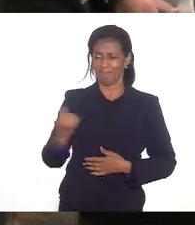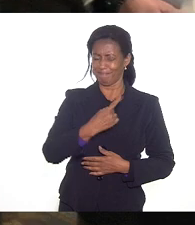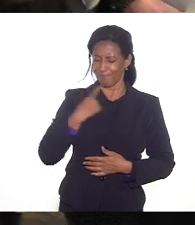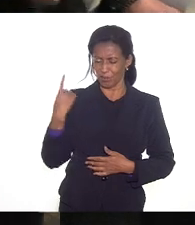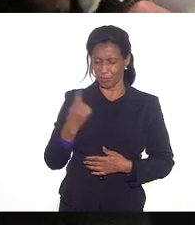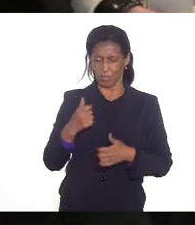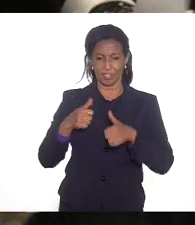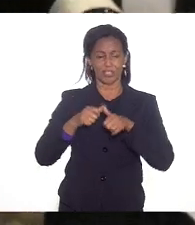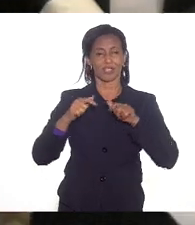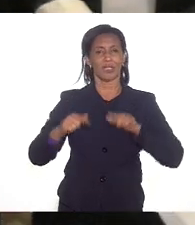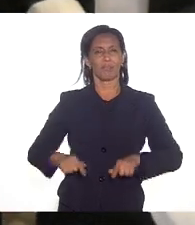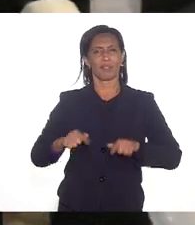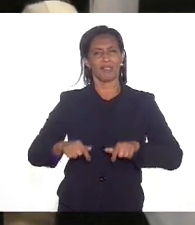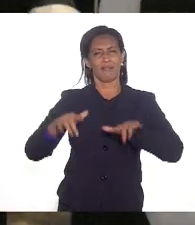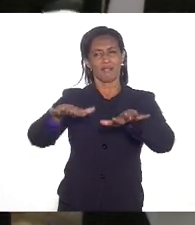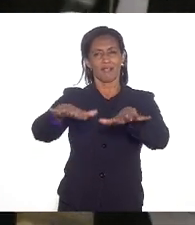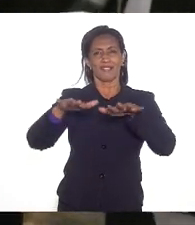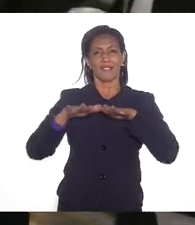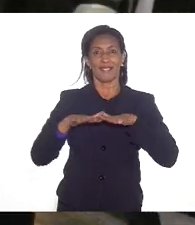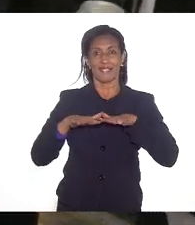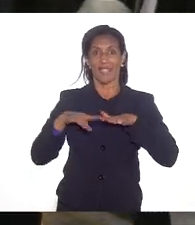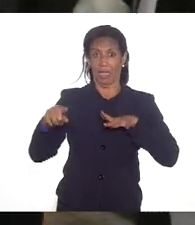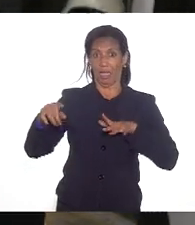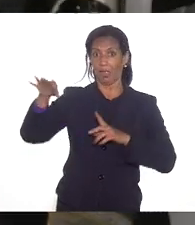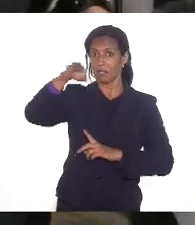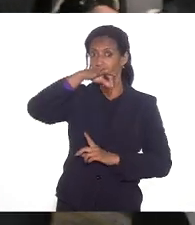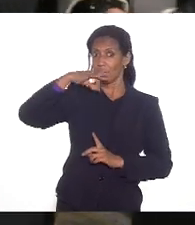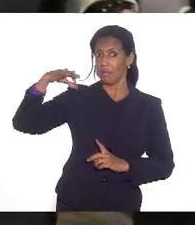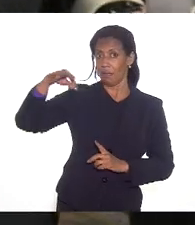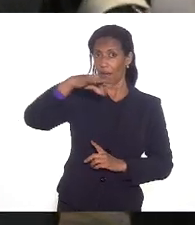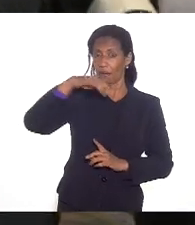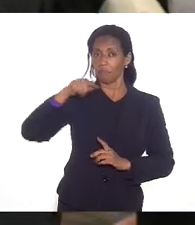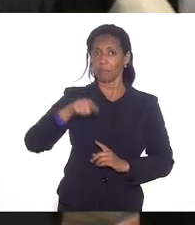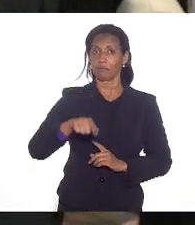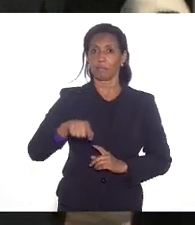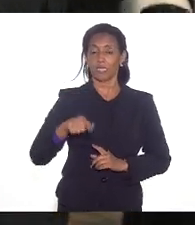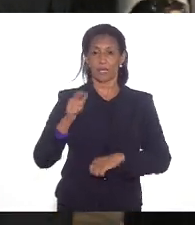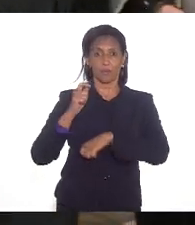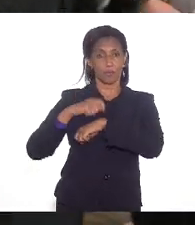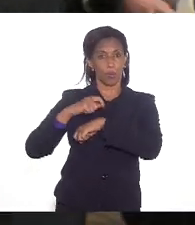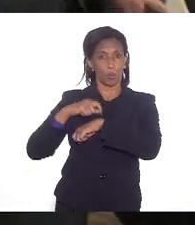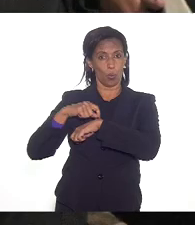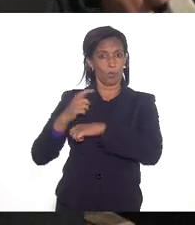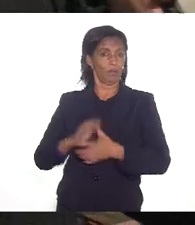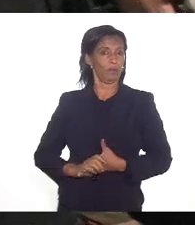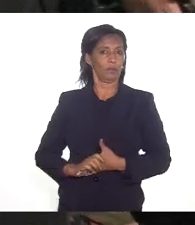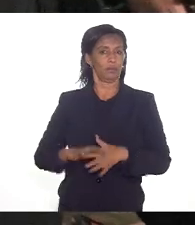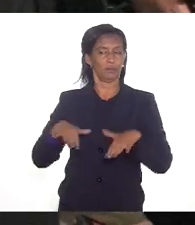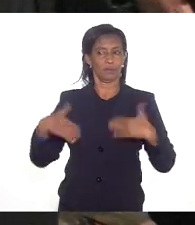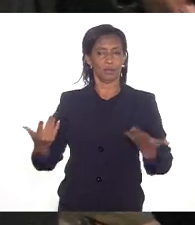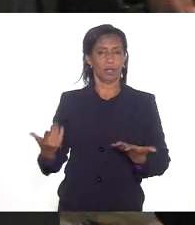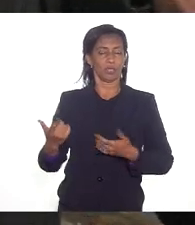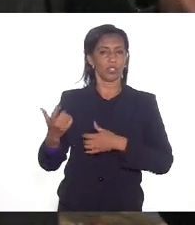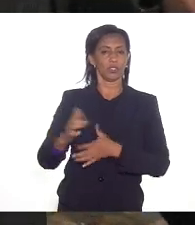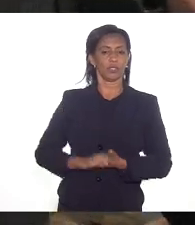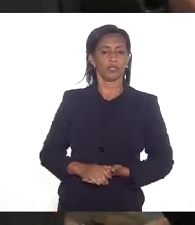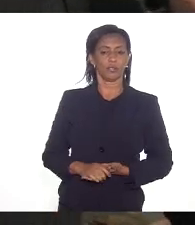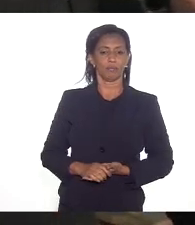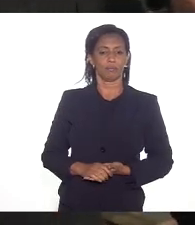terminamos neste plenário sagrado este momento em que nós temos um